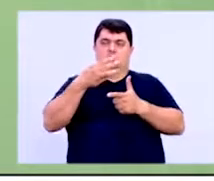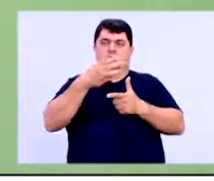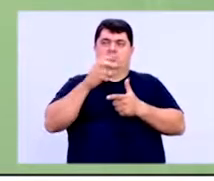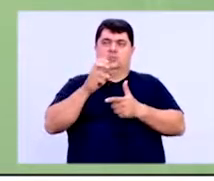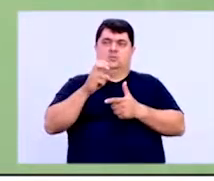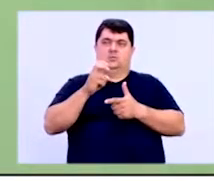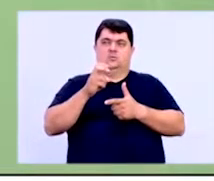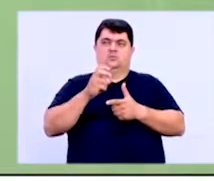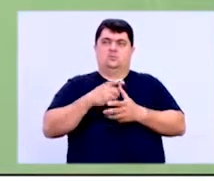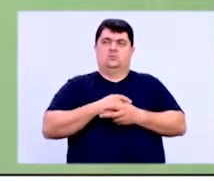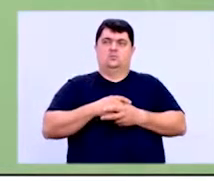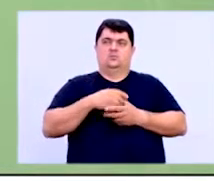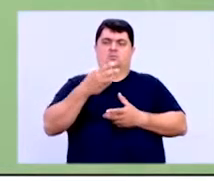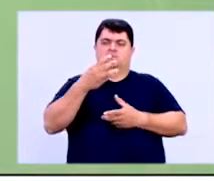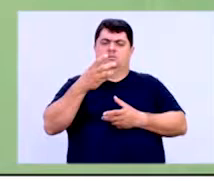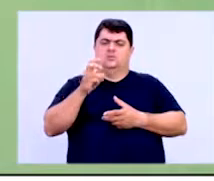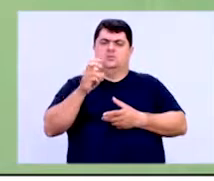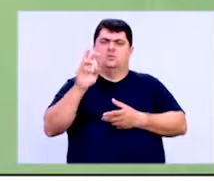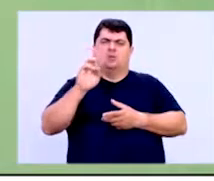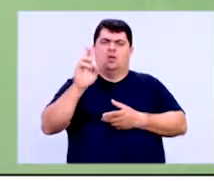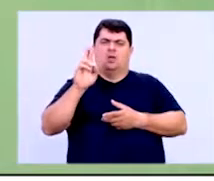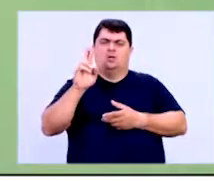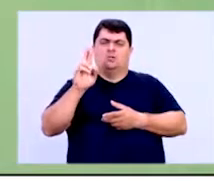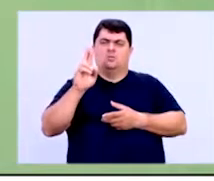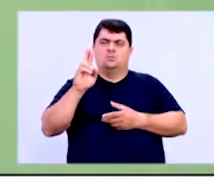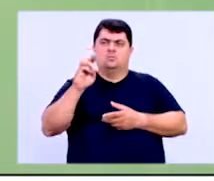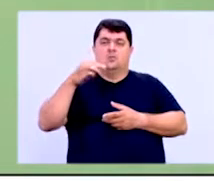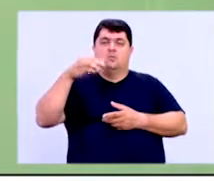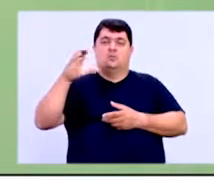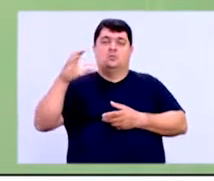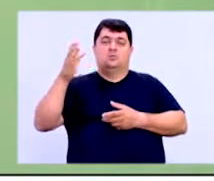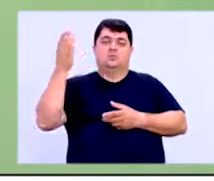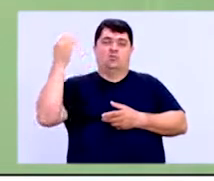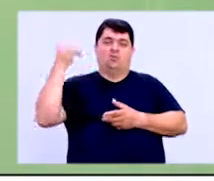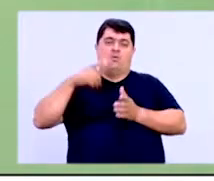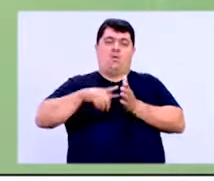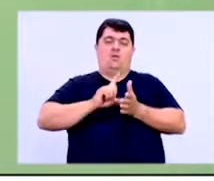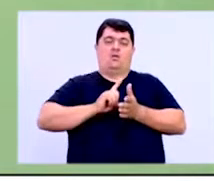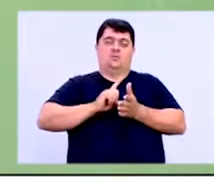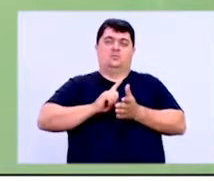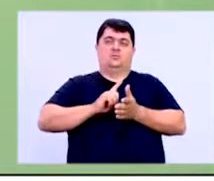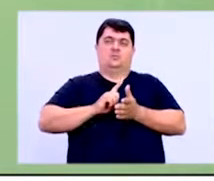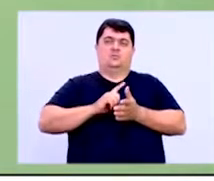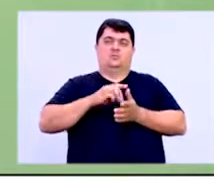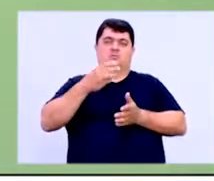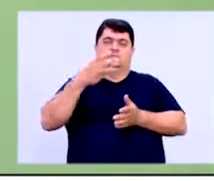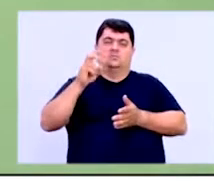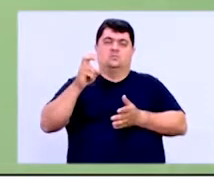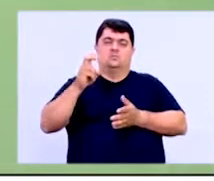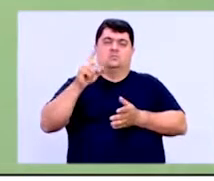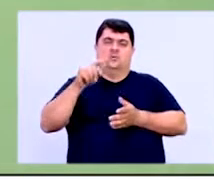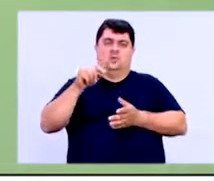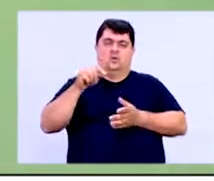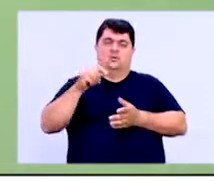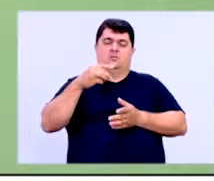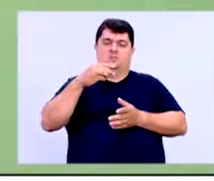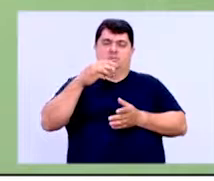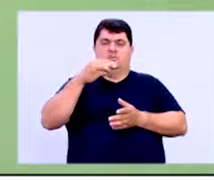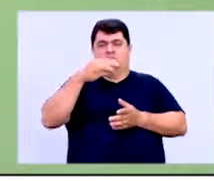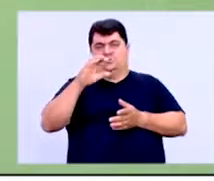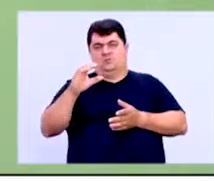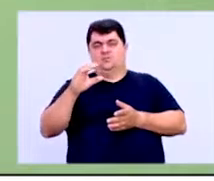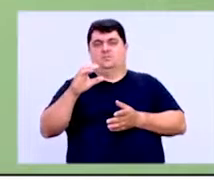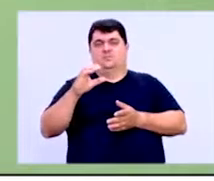35. Quem é esse 35, professor? Lembra a margem de contribuição? 35 é a nossa margem